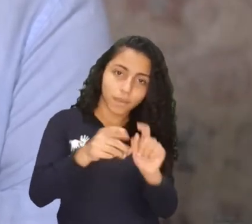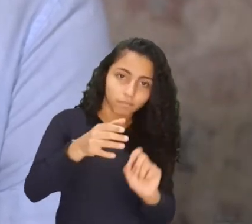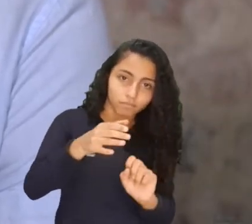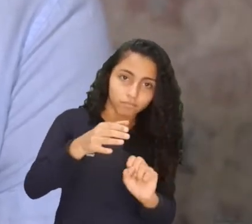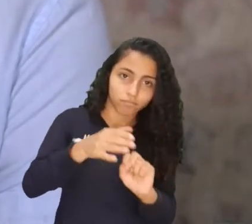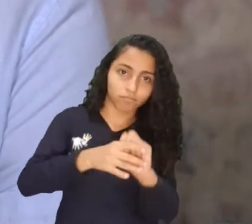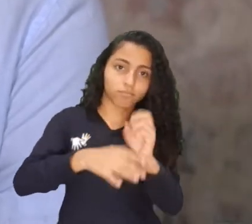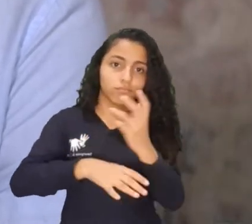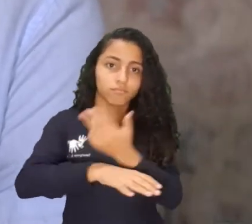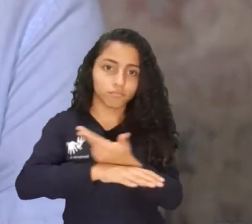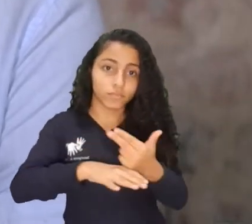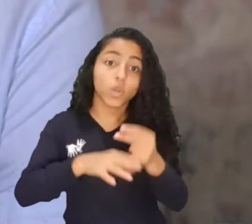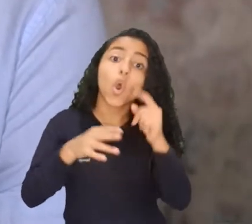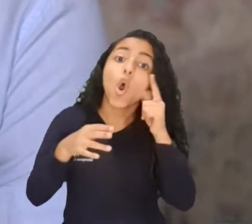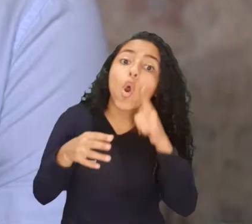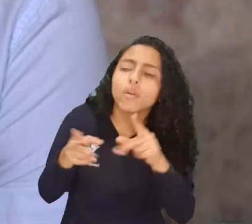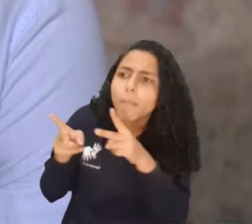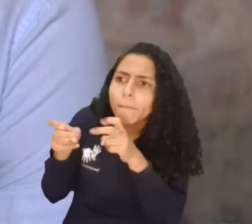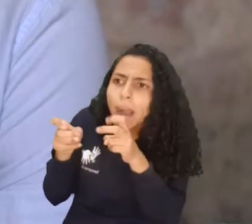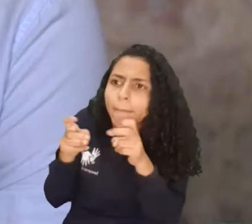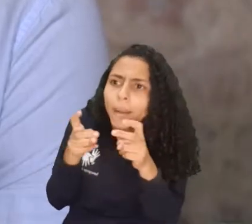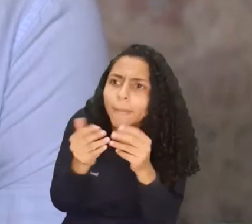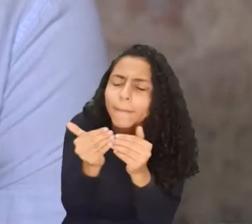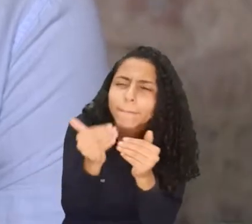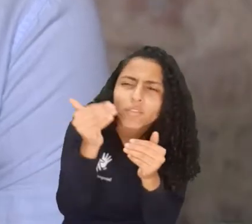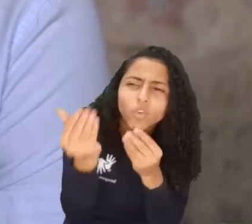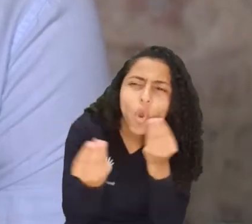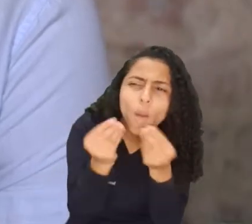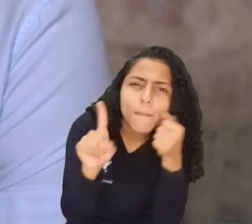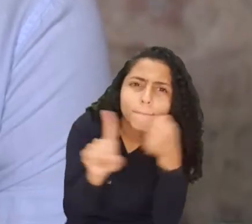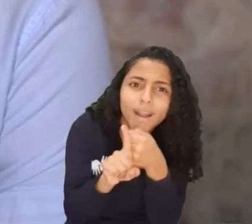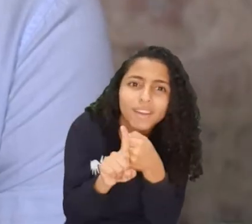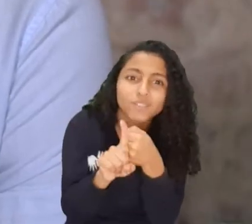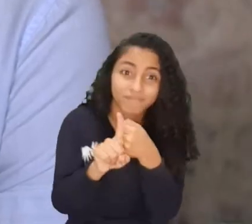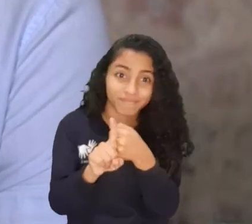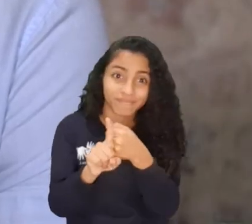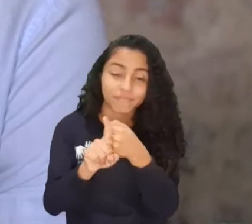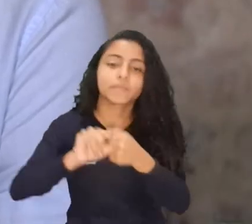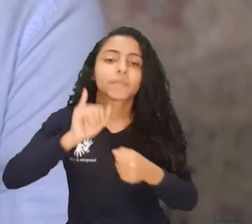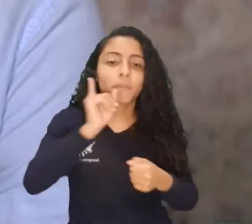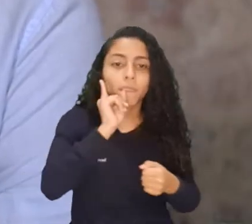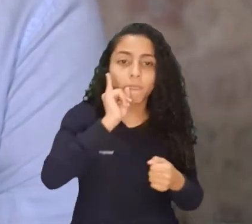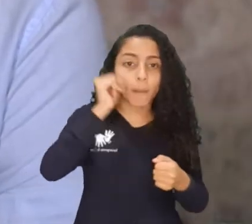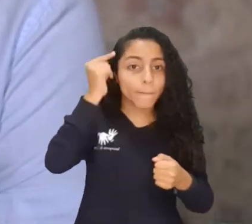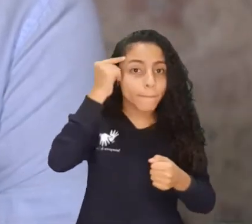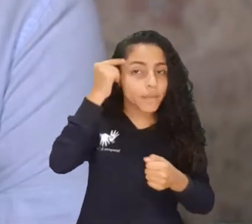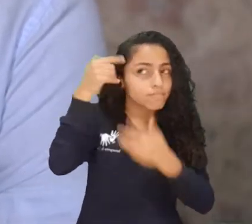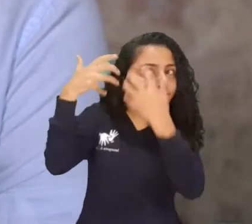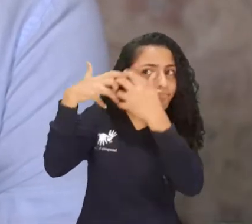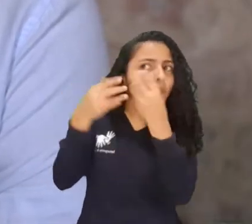mudanças sobre a distribuição das espécies. Como é que isso é feito? Vamos pensar um pouquinho sobre como é que a gente pensa a